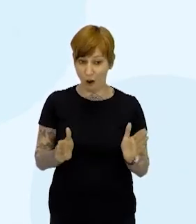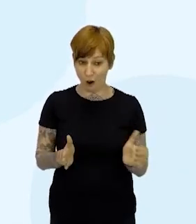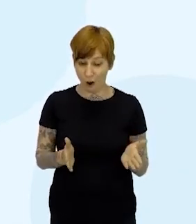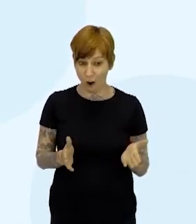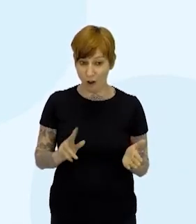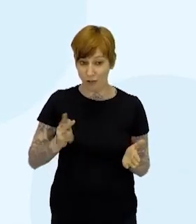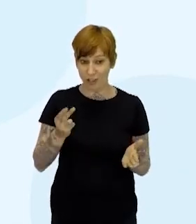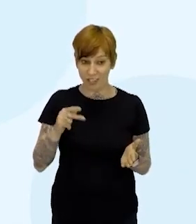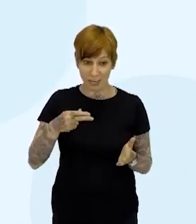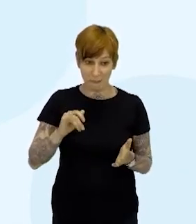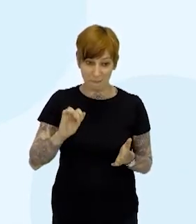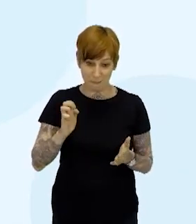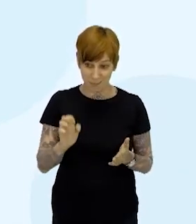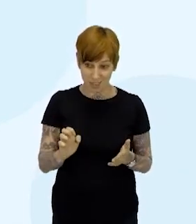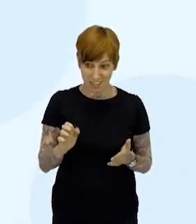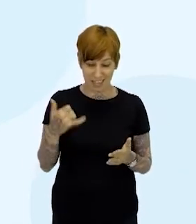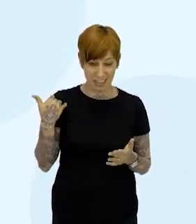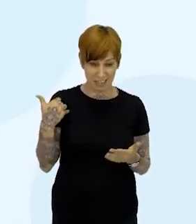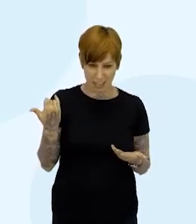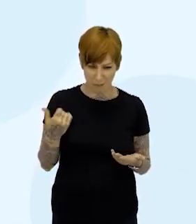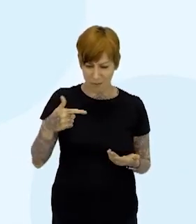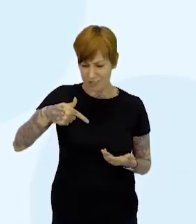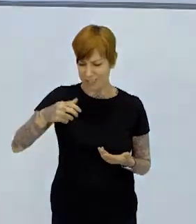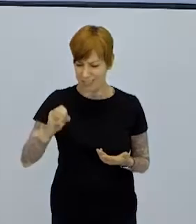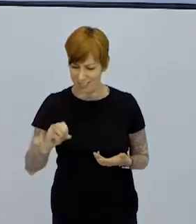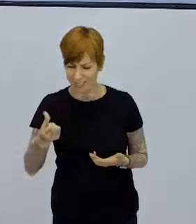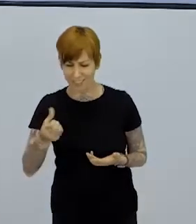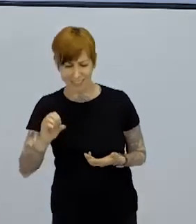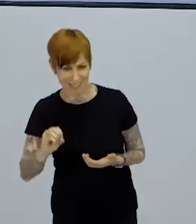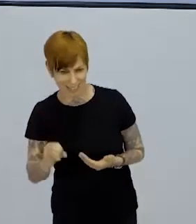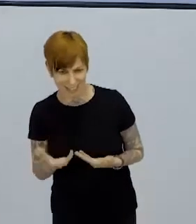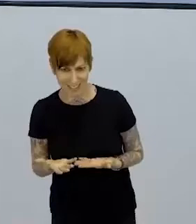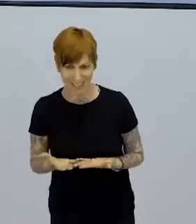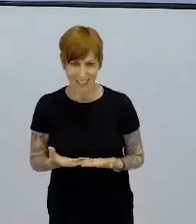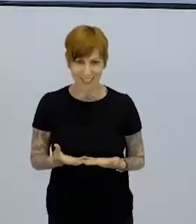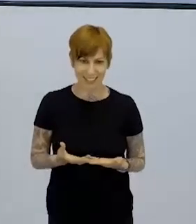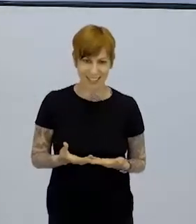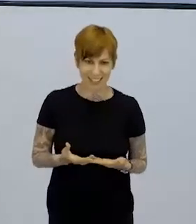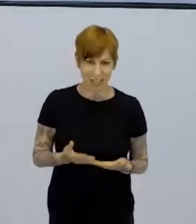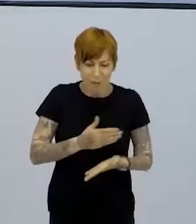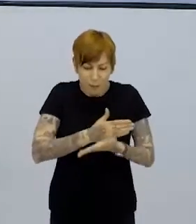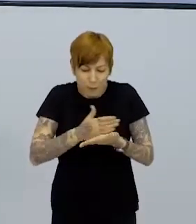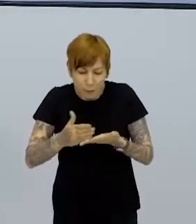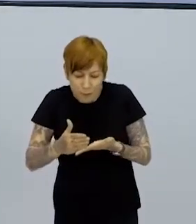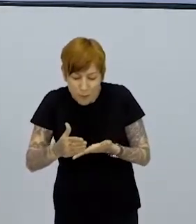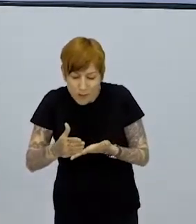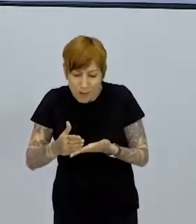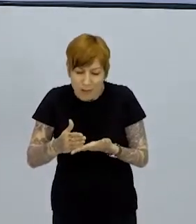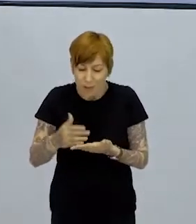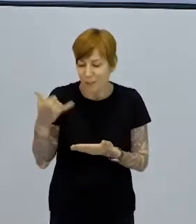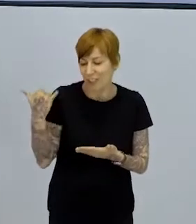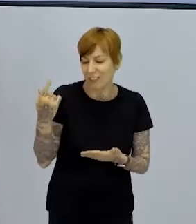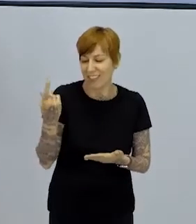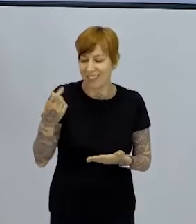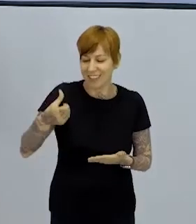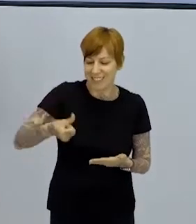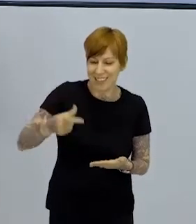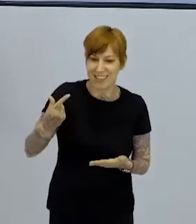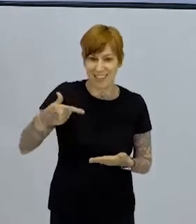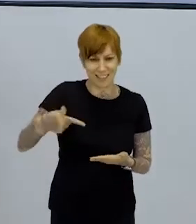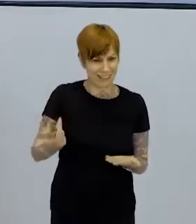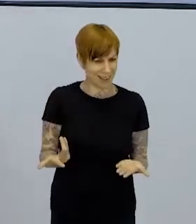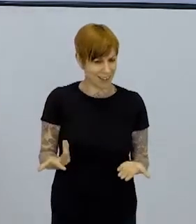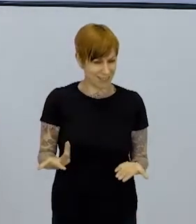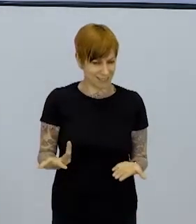com 60, 70 anos, né? Mas a maioria deles tinham 16, 17 anos nessa época, né? Quando